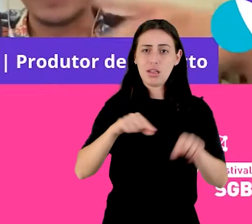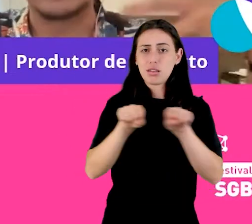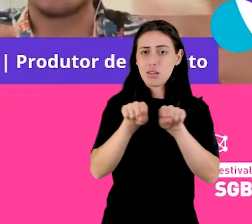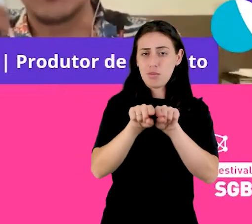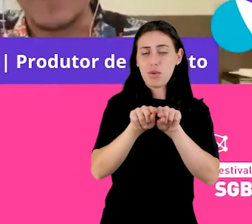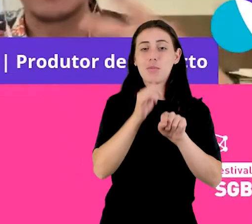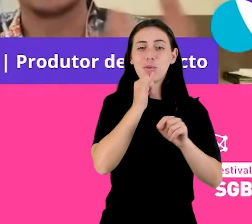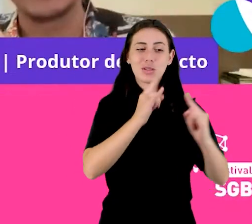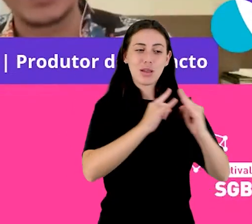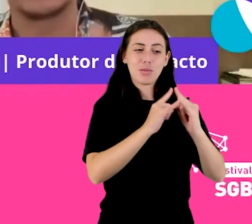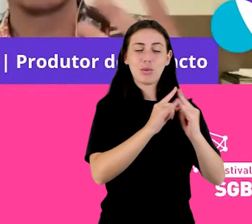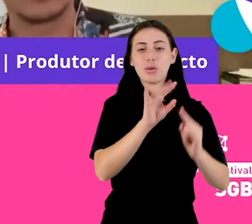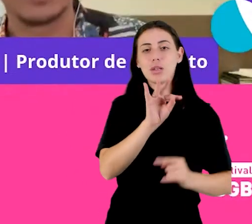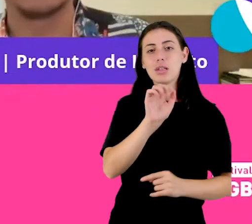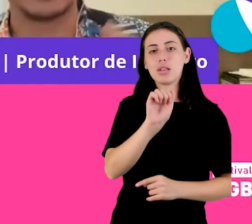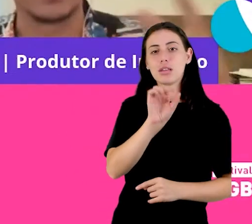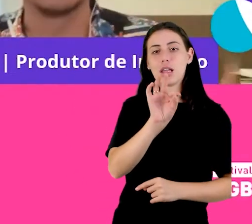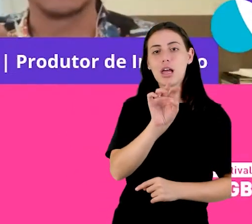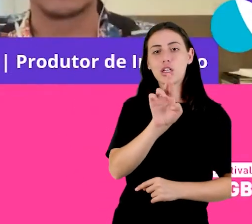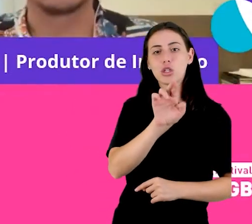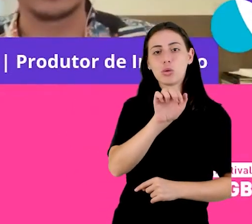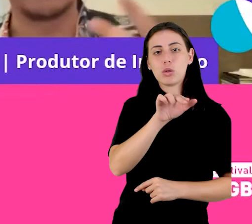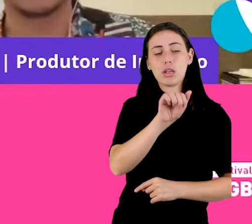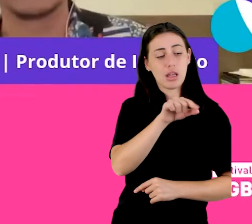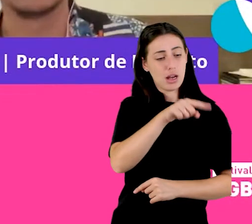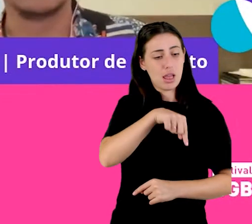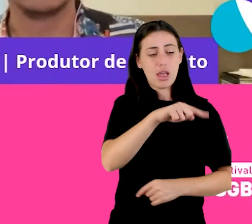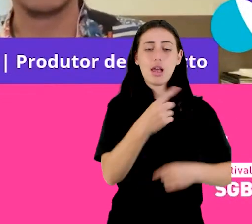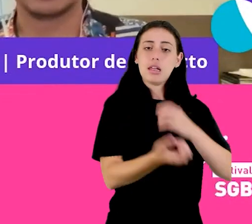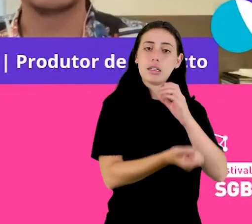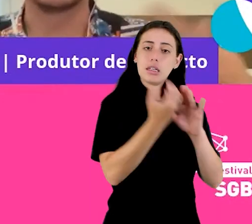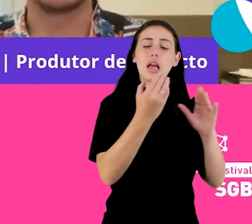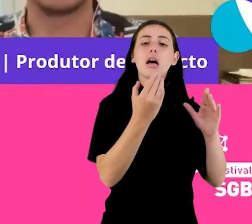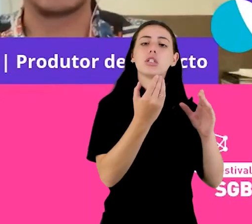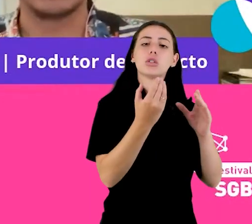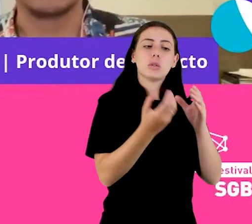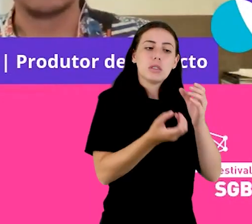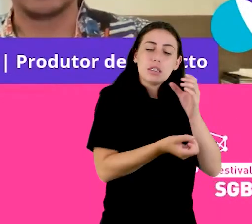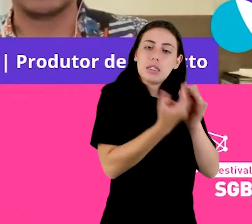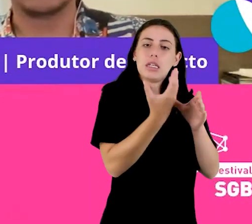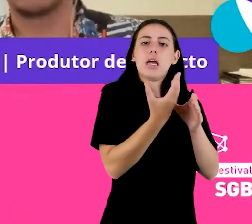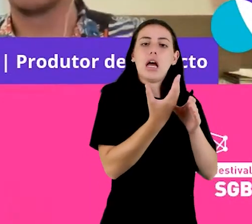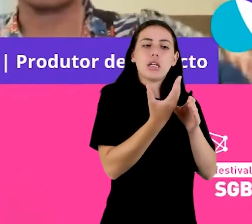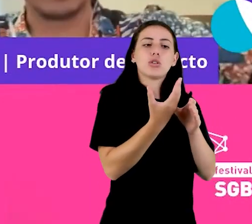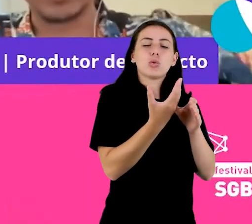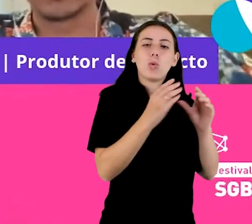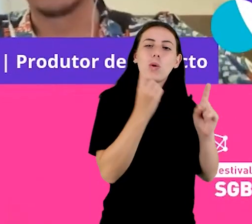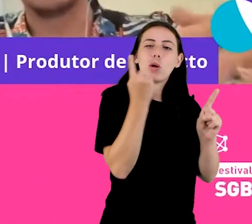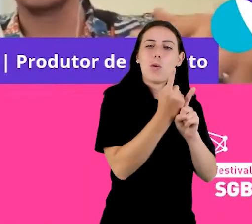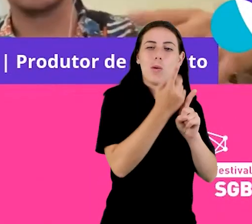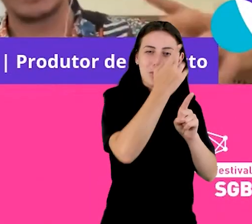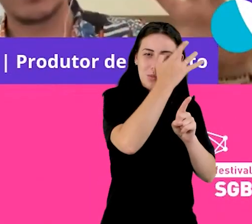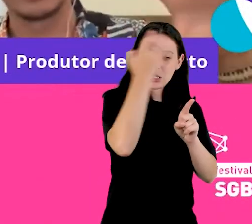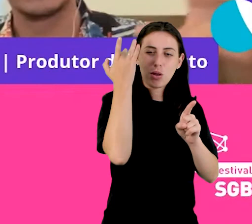Então, tem muito caminho ainda para a gente ir construindo e batalhando enquanto produtores de impacto. Então, essa rede que se forma aqui, a Rô falou do